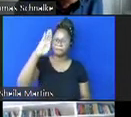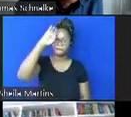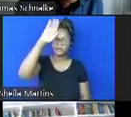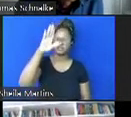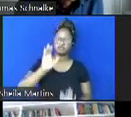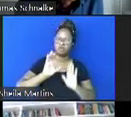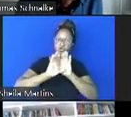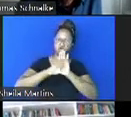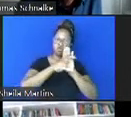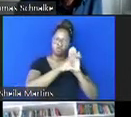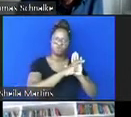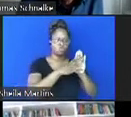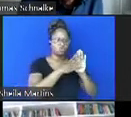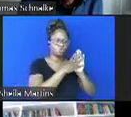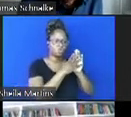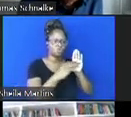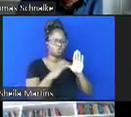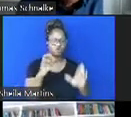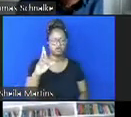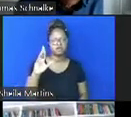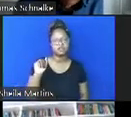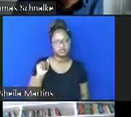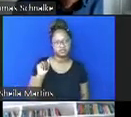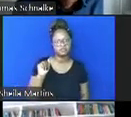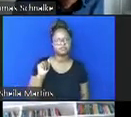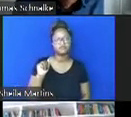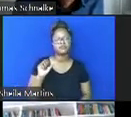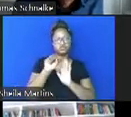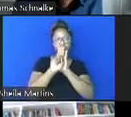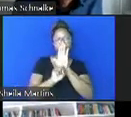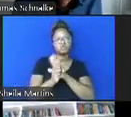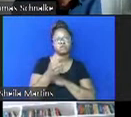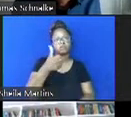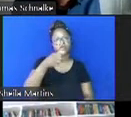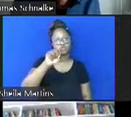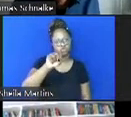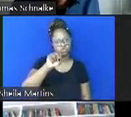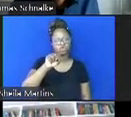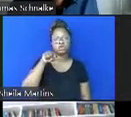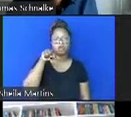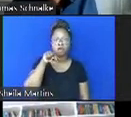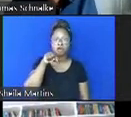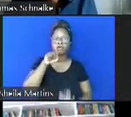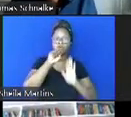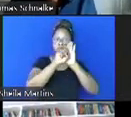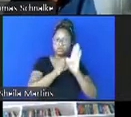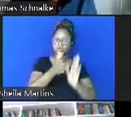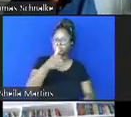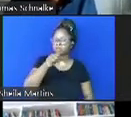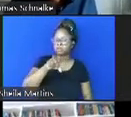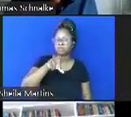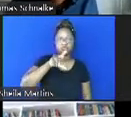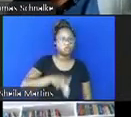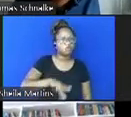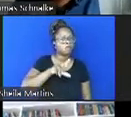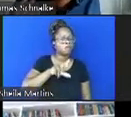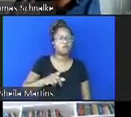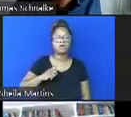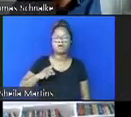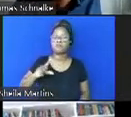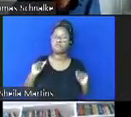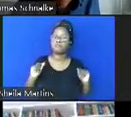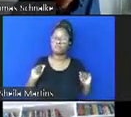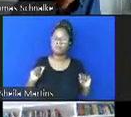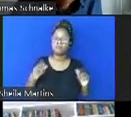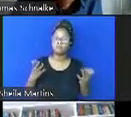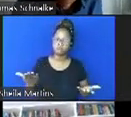dos modelos em cera anatômicos no século XVIII. Mas o século XVIII não apenas tinha